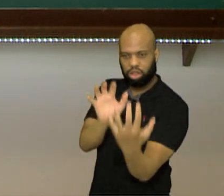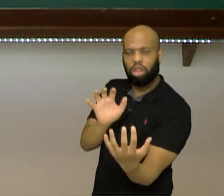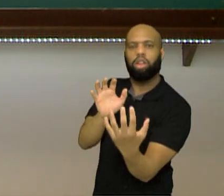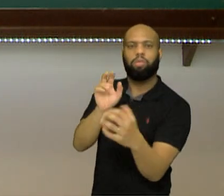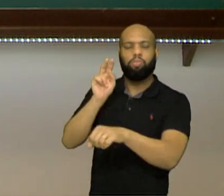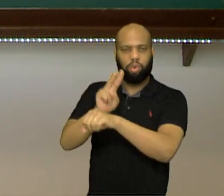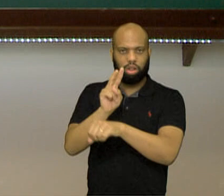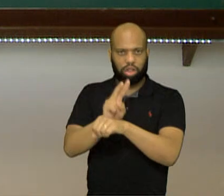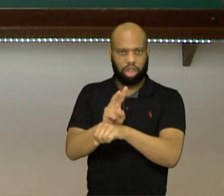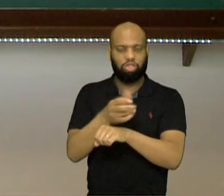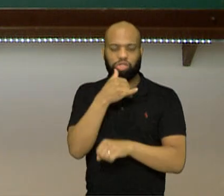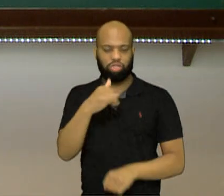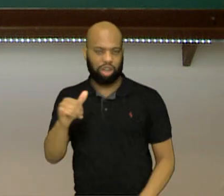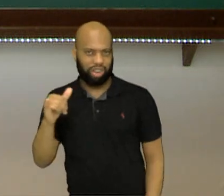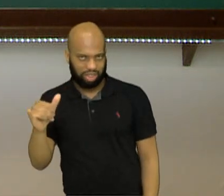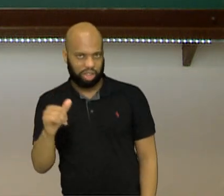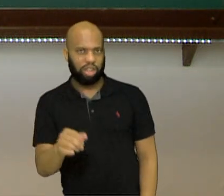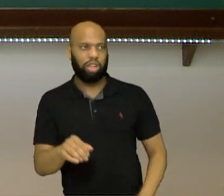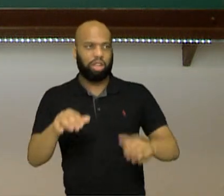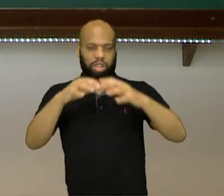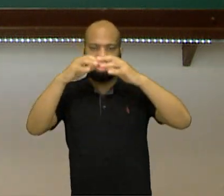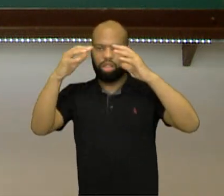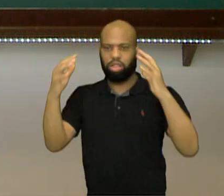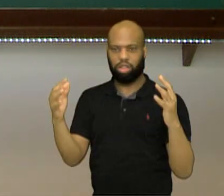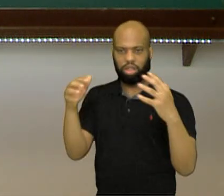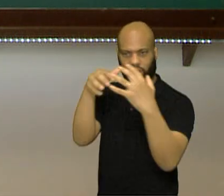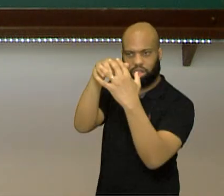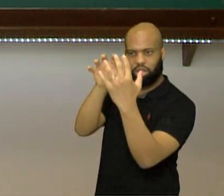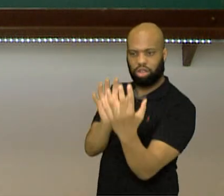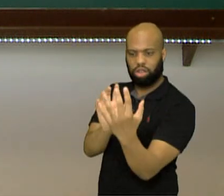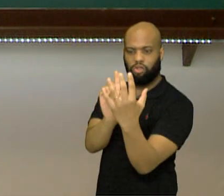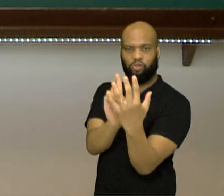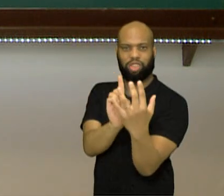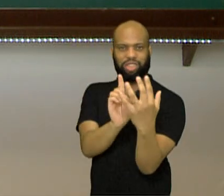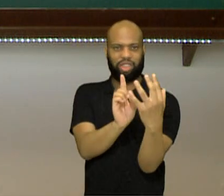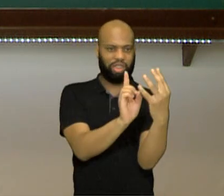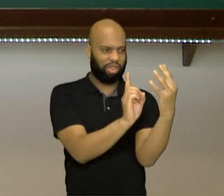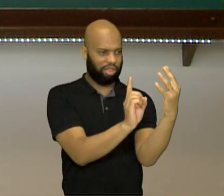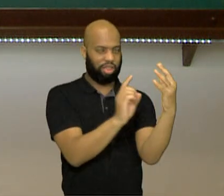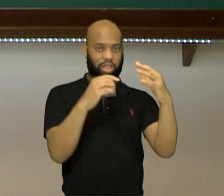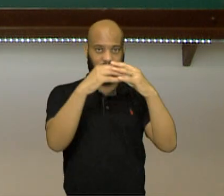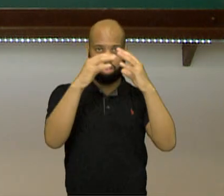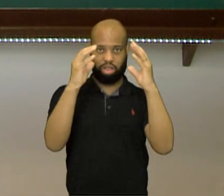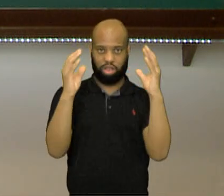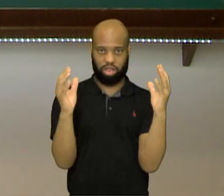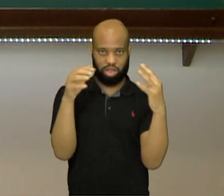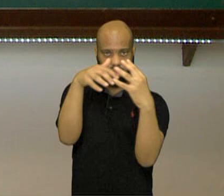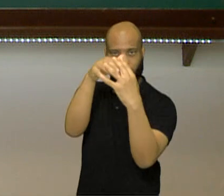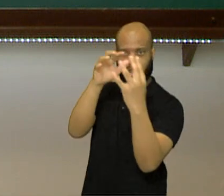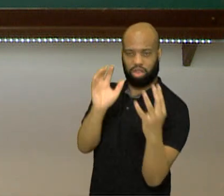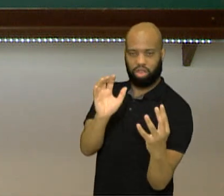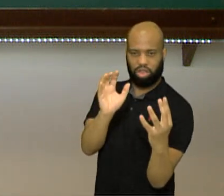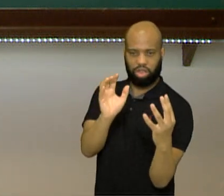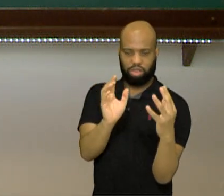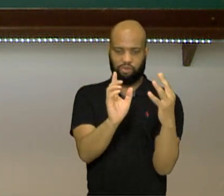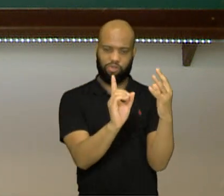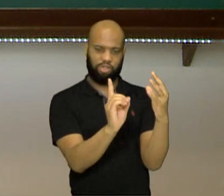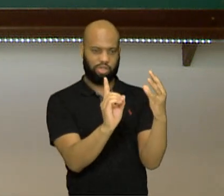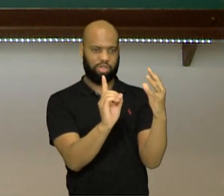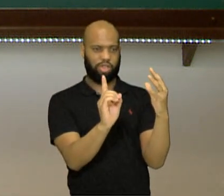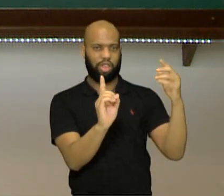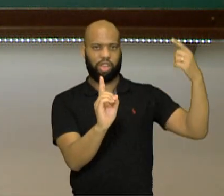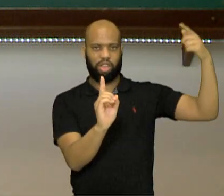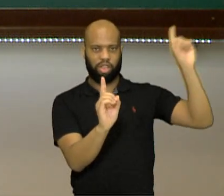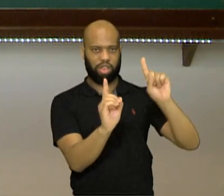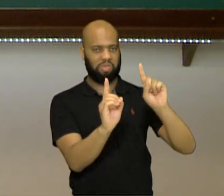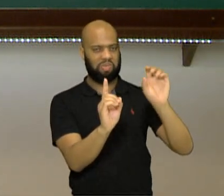estrutura metálica, um condutor, que fica ao redor de você, tá? Por exemplo, você pode tentar fazer isso pegando o